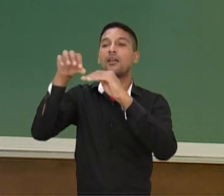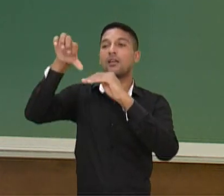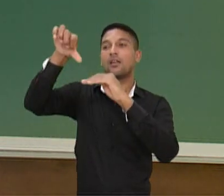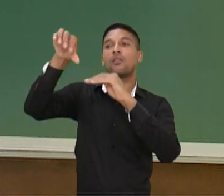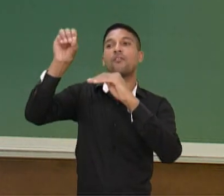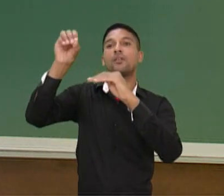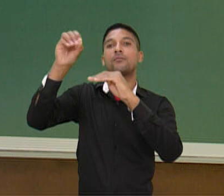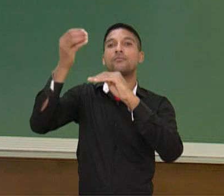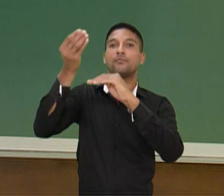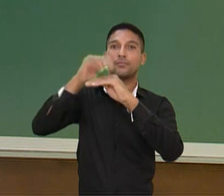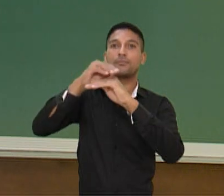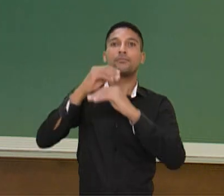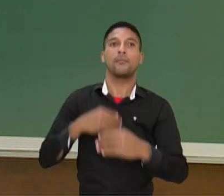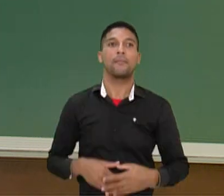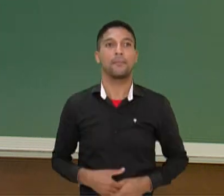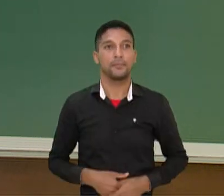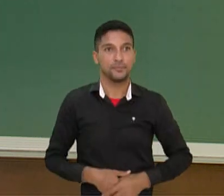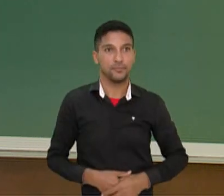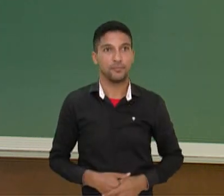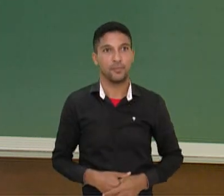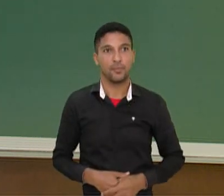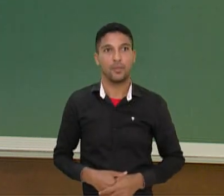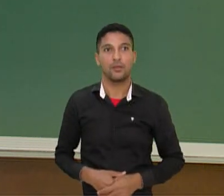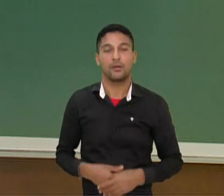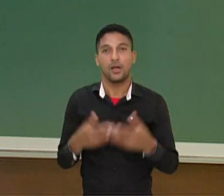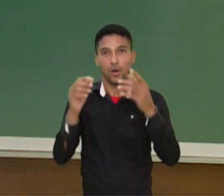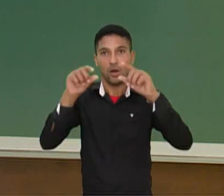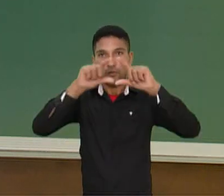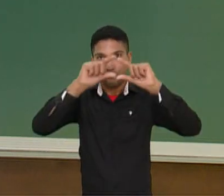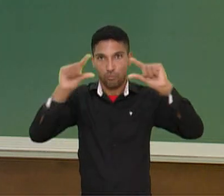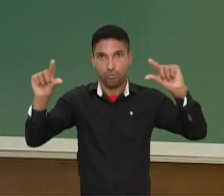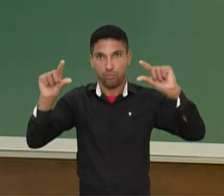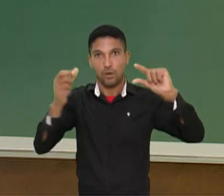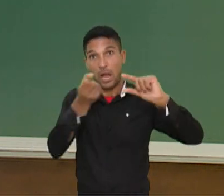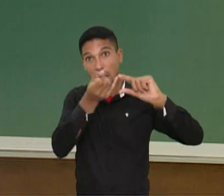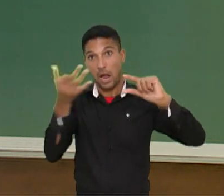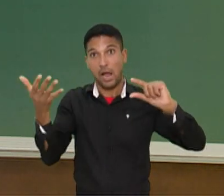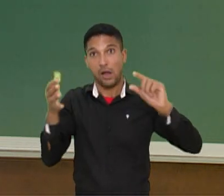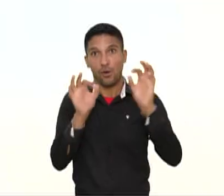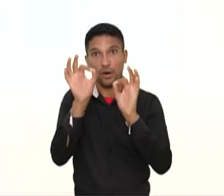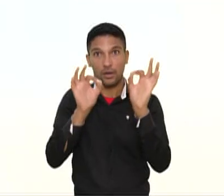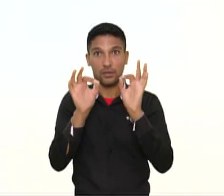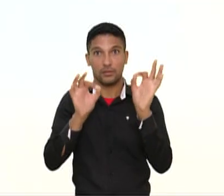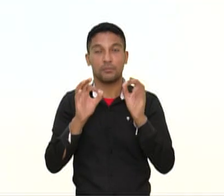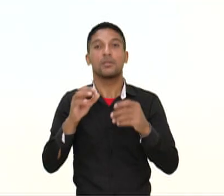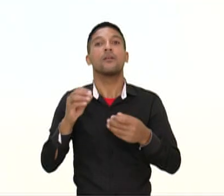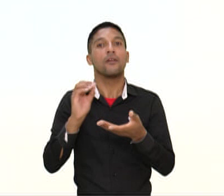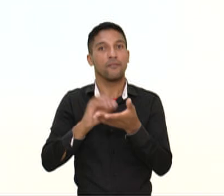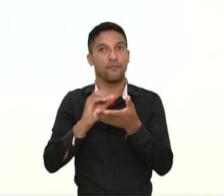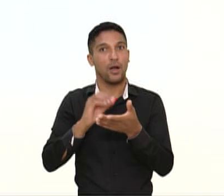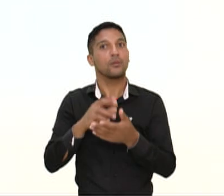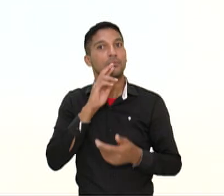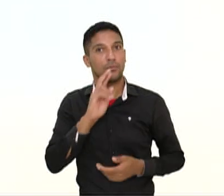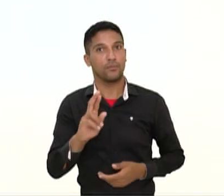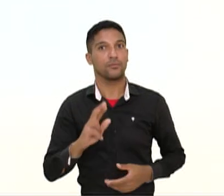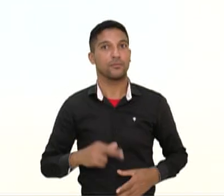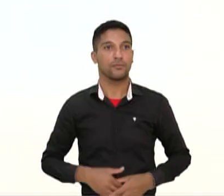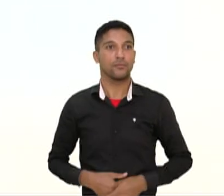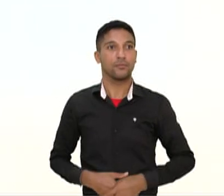90. Então, vamos organizar e construir a resposta, porque esse não é marque x, certo? Então,